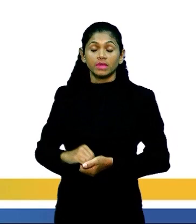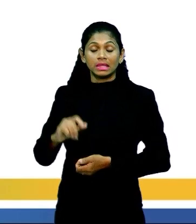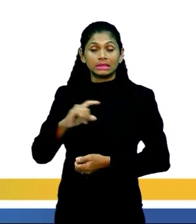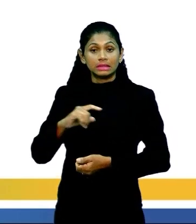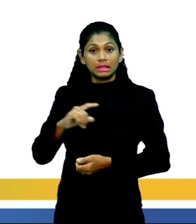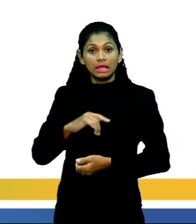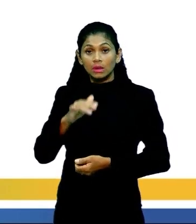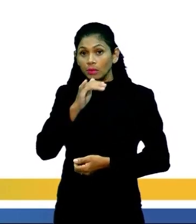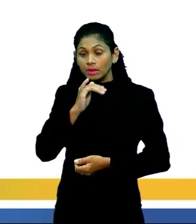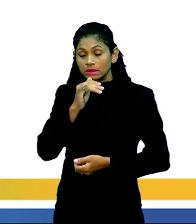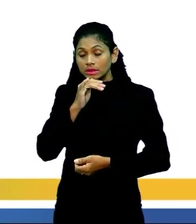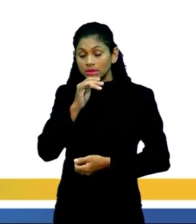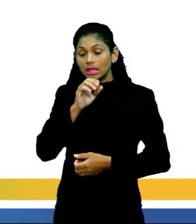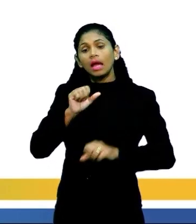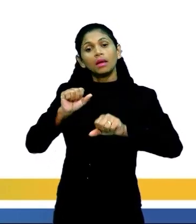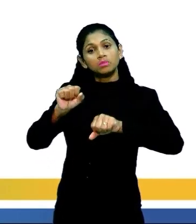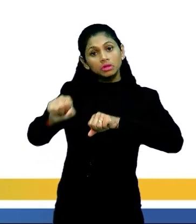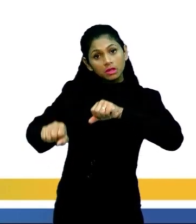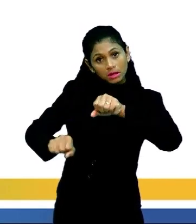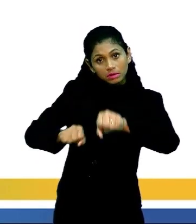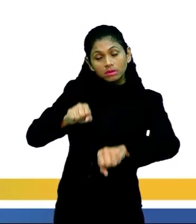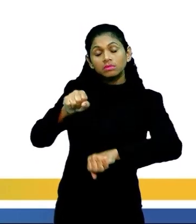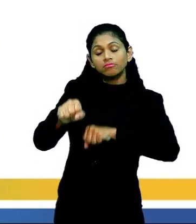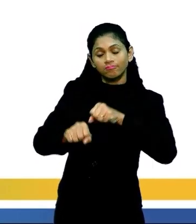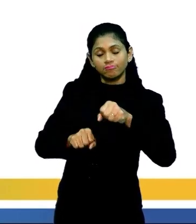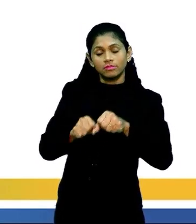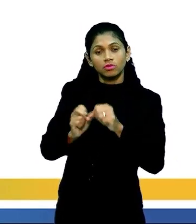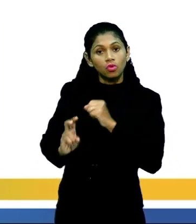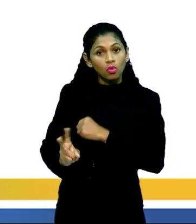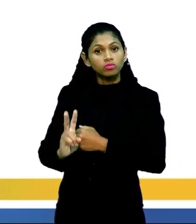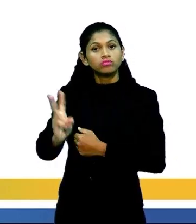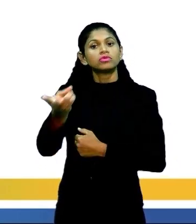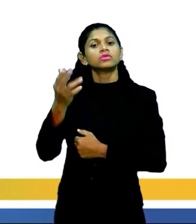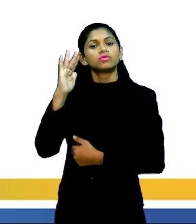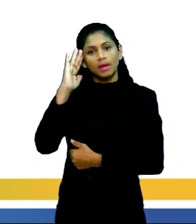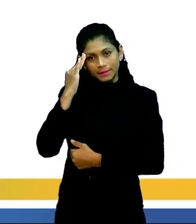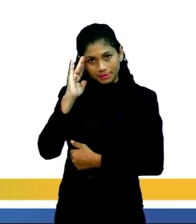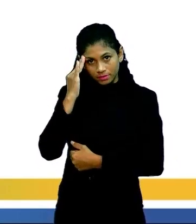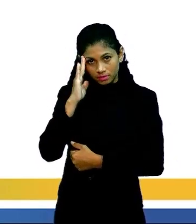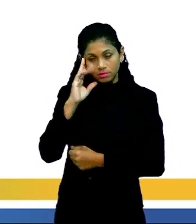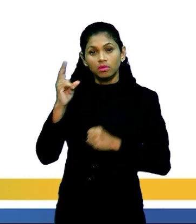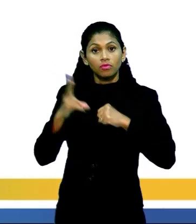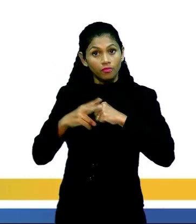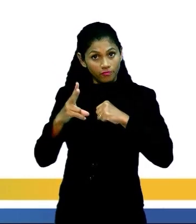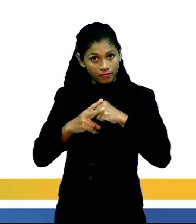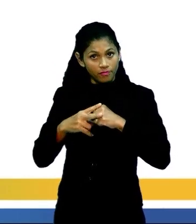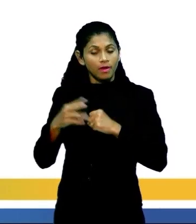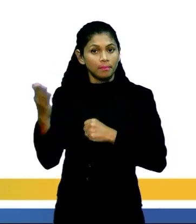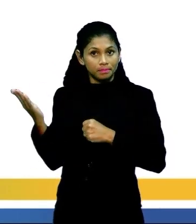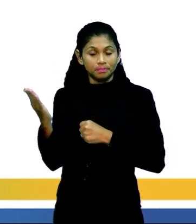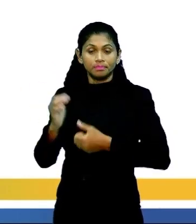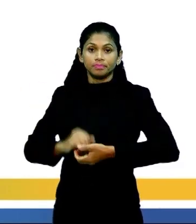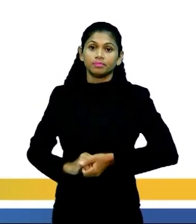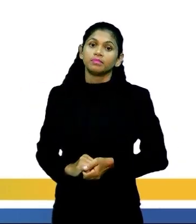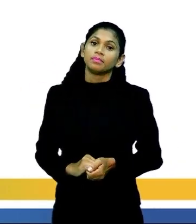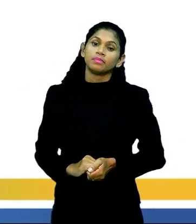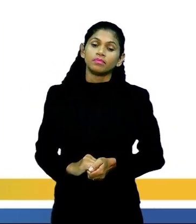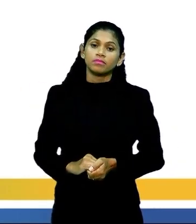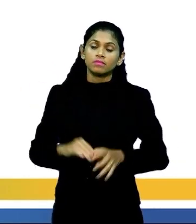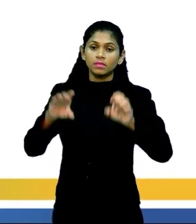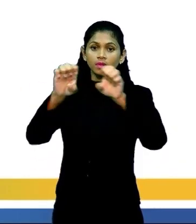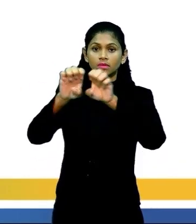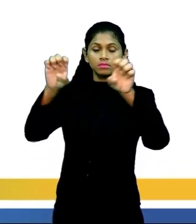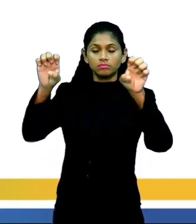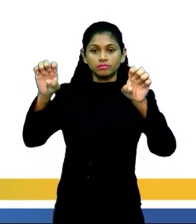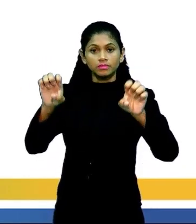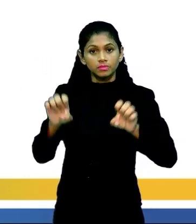bicicleta, ok? Para que vocês possam continuar entendendo essa questão do verbo modal. Nessa estrutura,